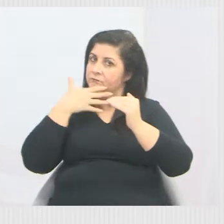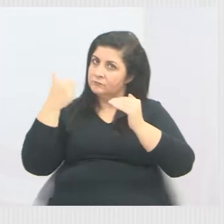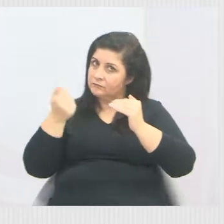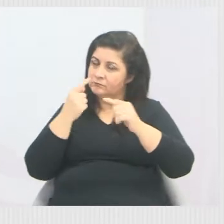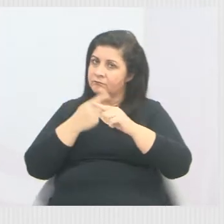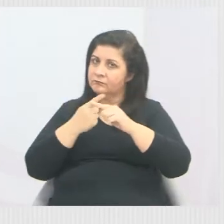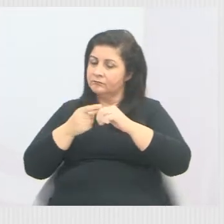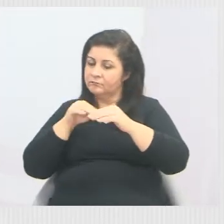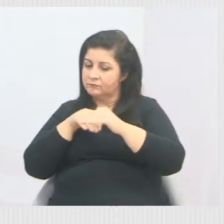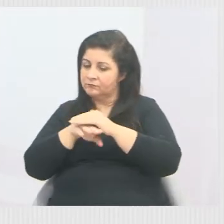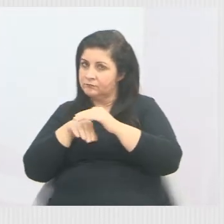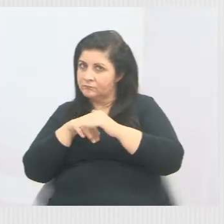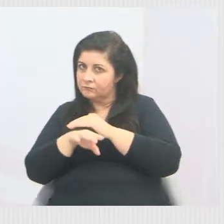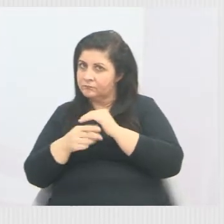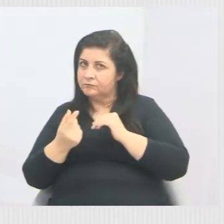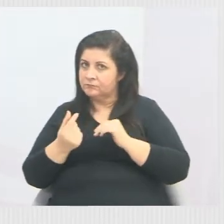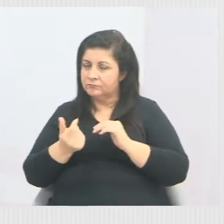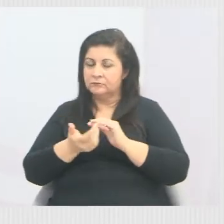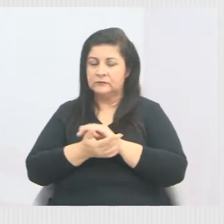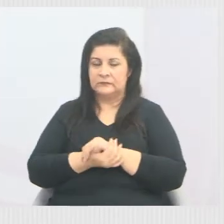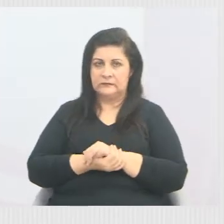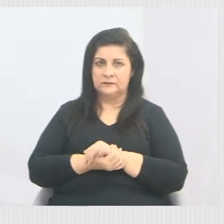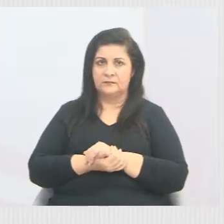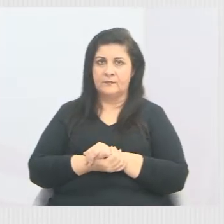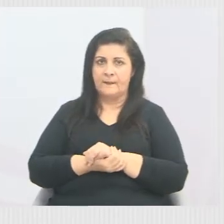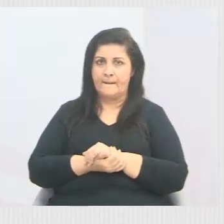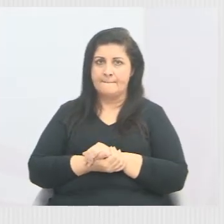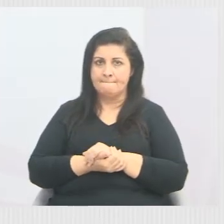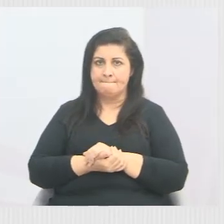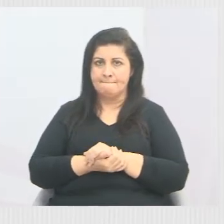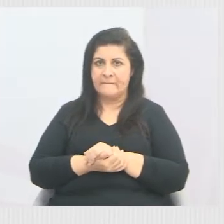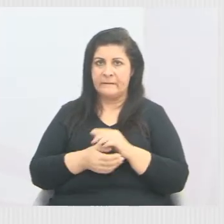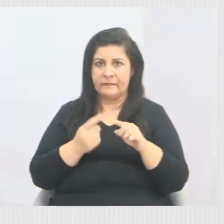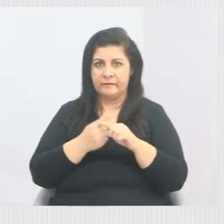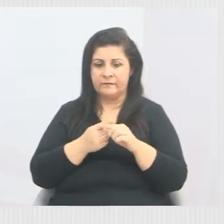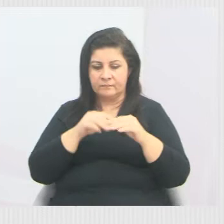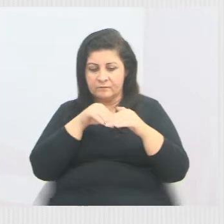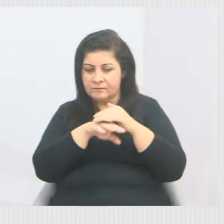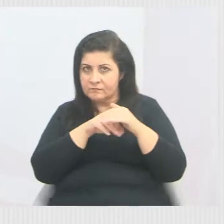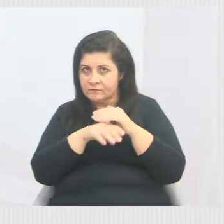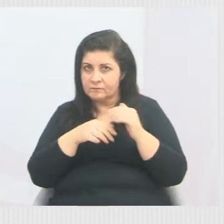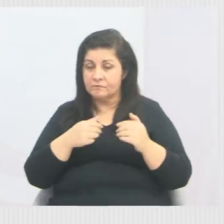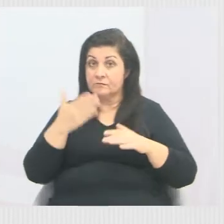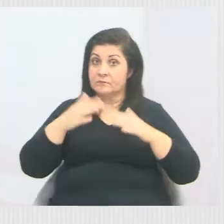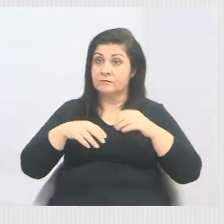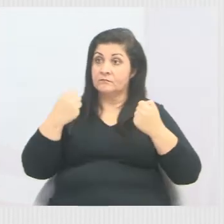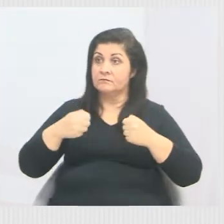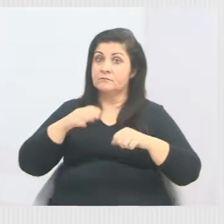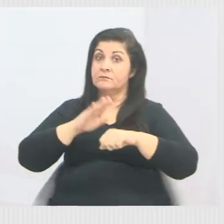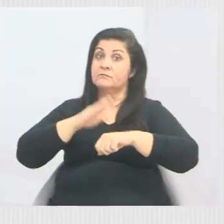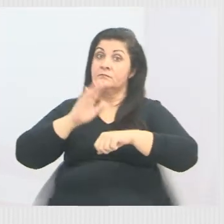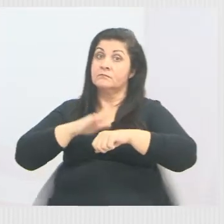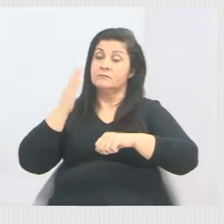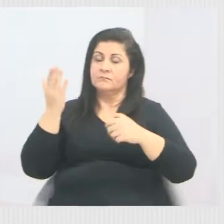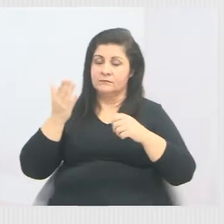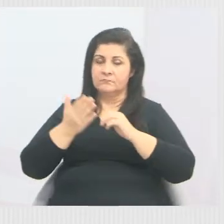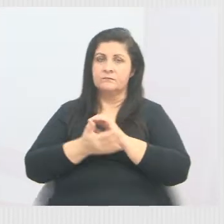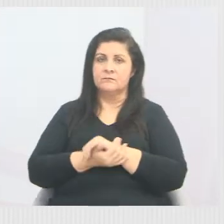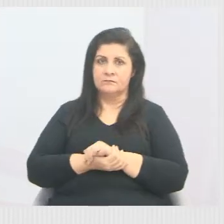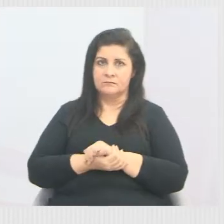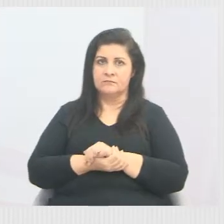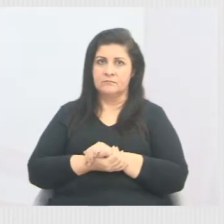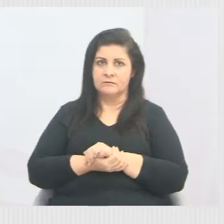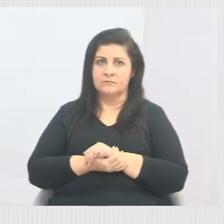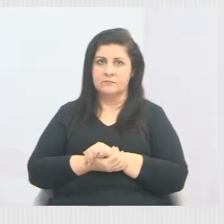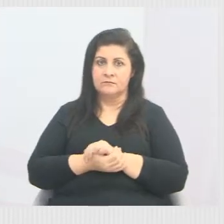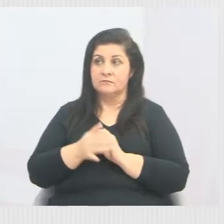ter prudência nos seus gastos, sabendo que o seu gasto pode ser de uma hora para outra, todo ele necessário na saúde.